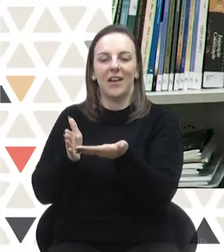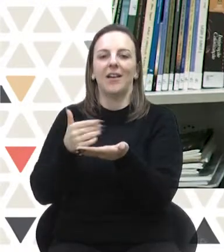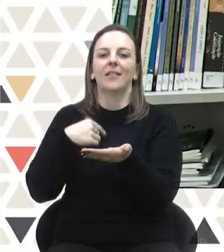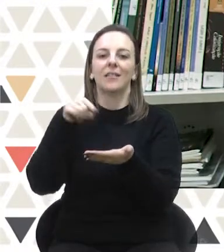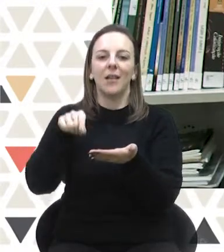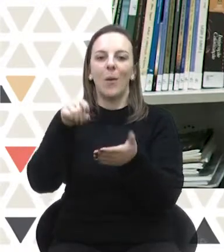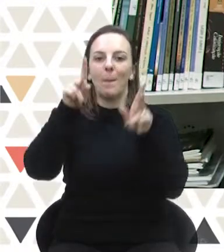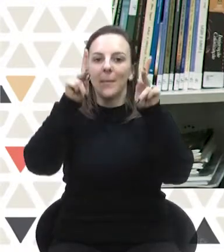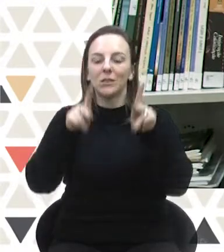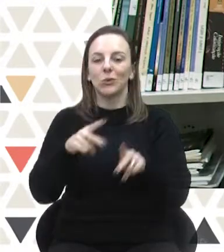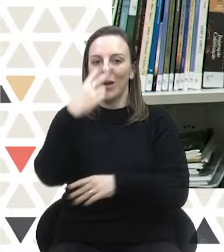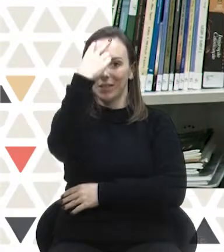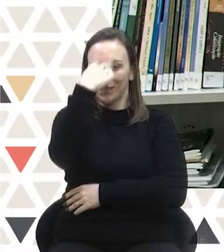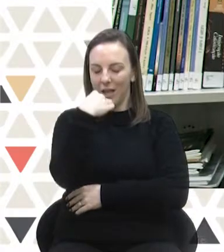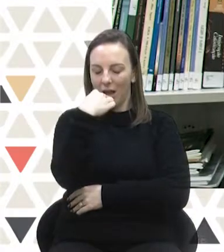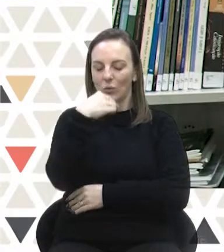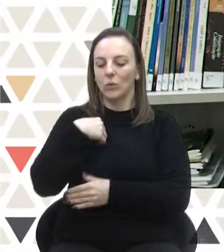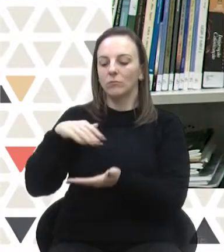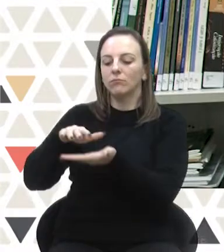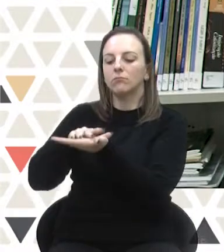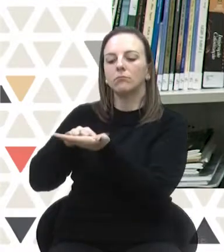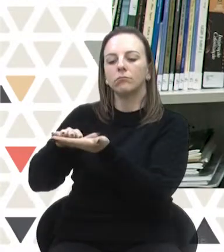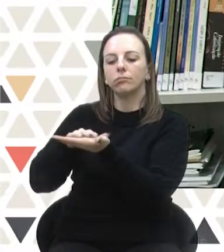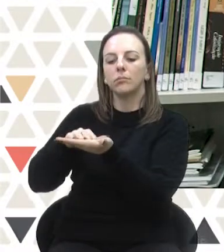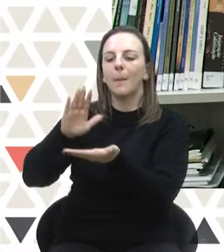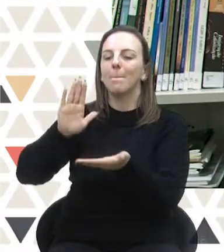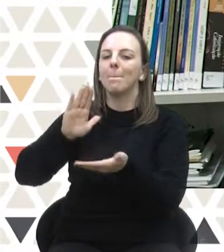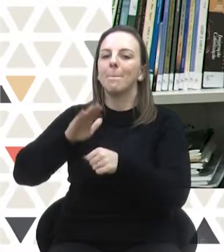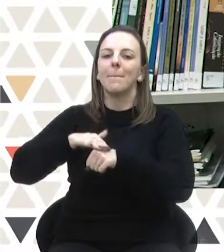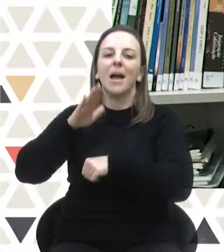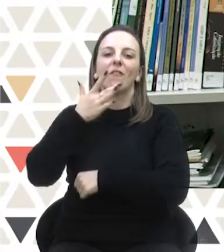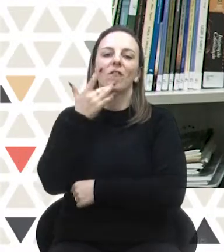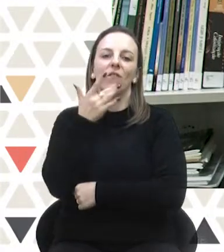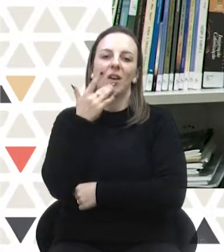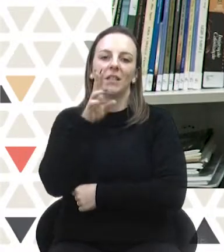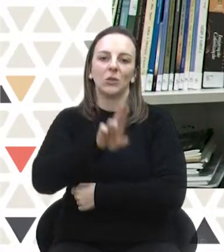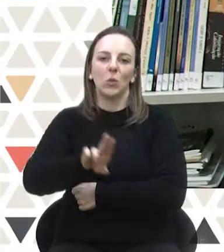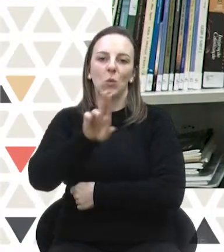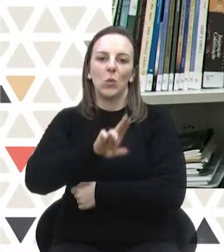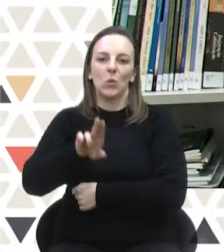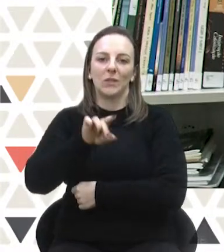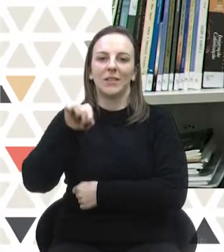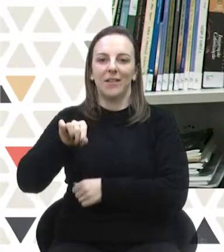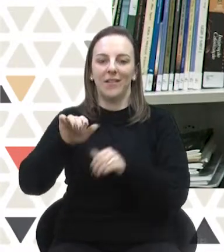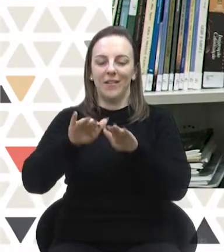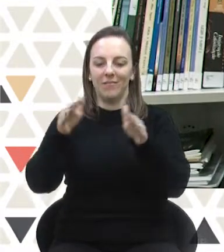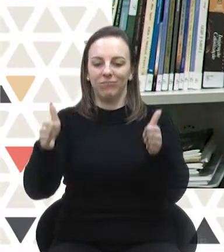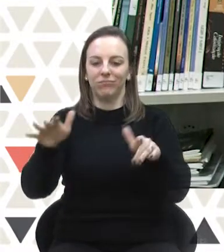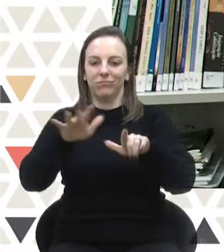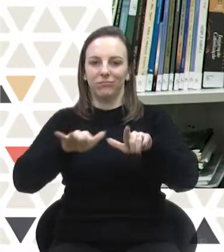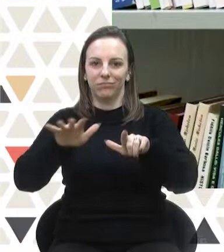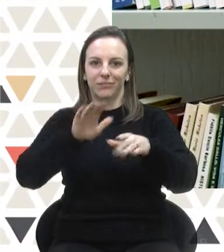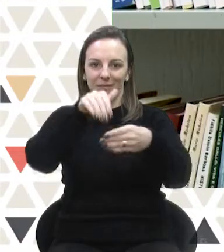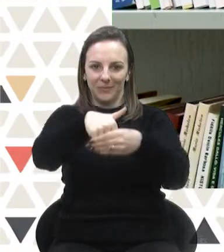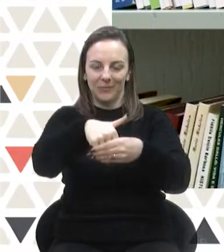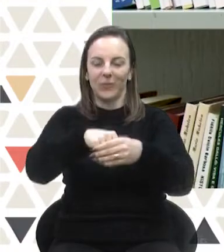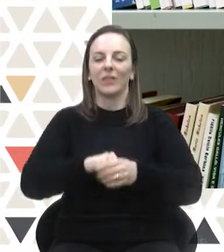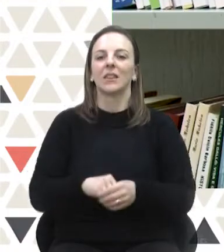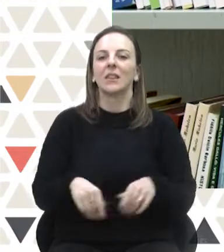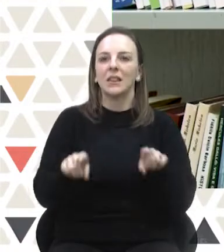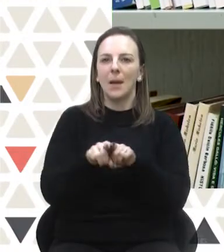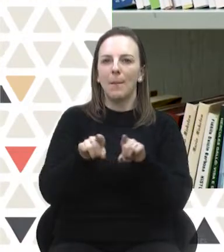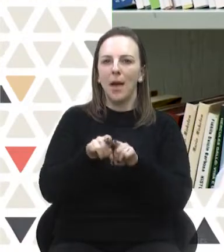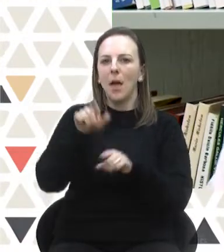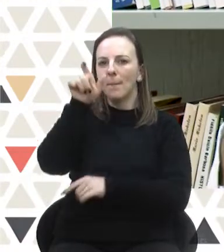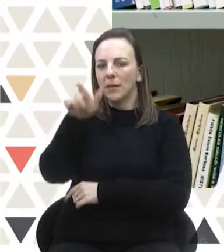braille. Então, o eleitor cego que lê em braille, ele teria mais facilidade de utilizar a urna eletrônica. Além